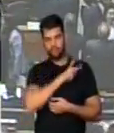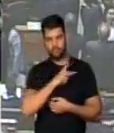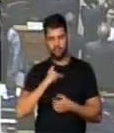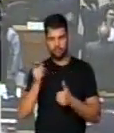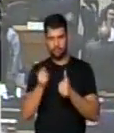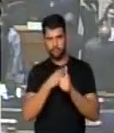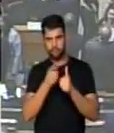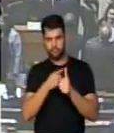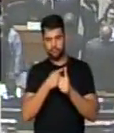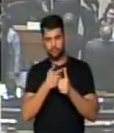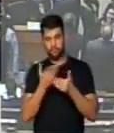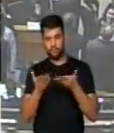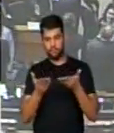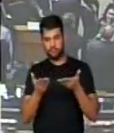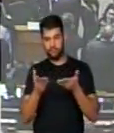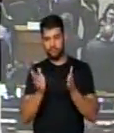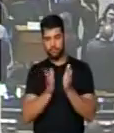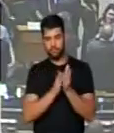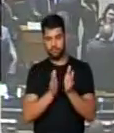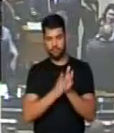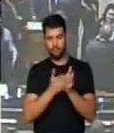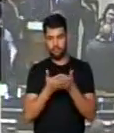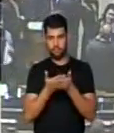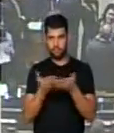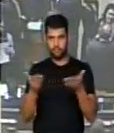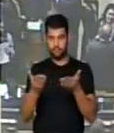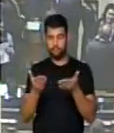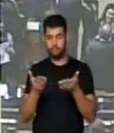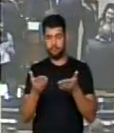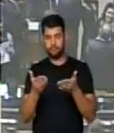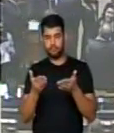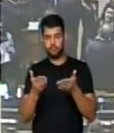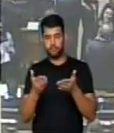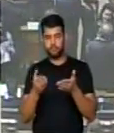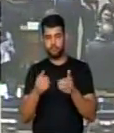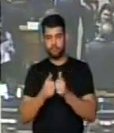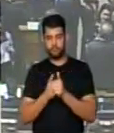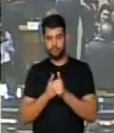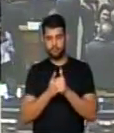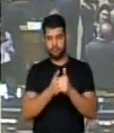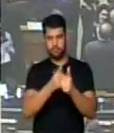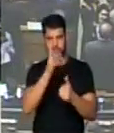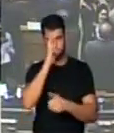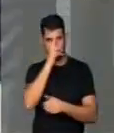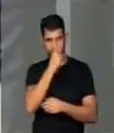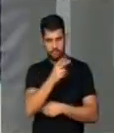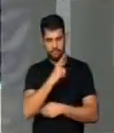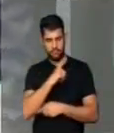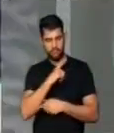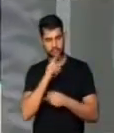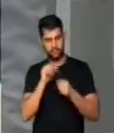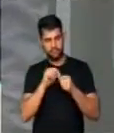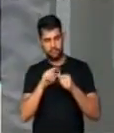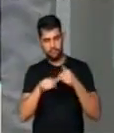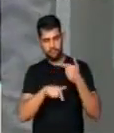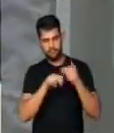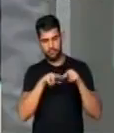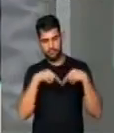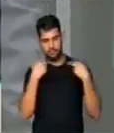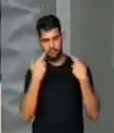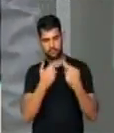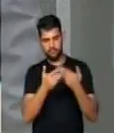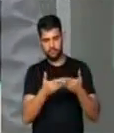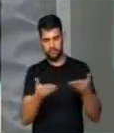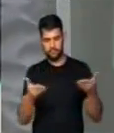primeiro aqui para parabenizar a condução que Vossa Excelência tem dado a essa